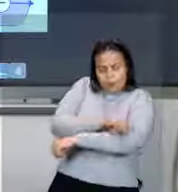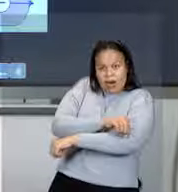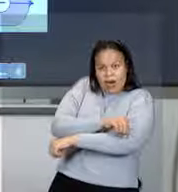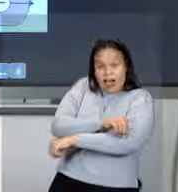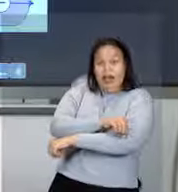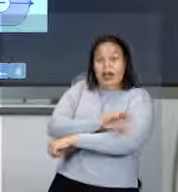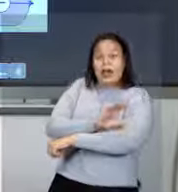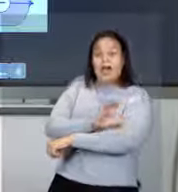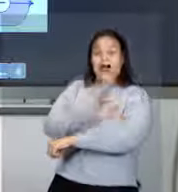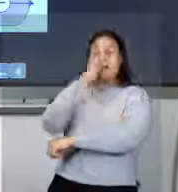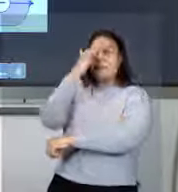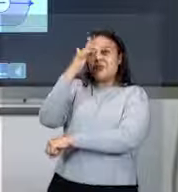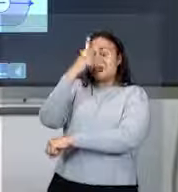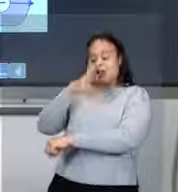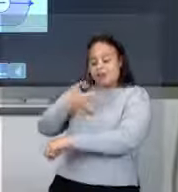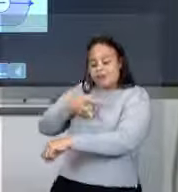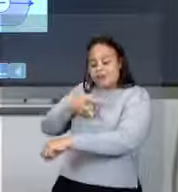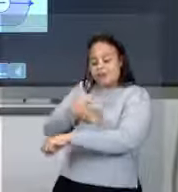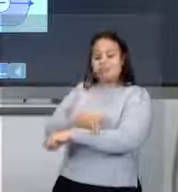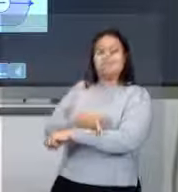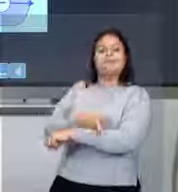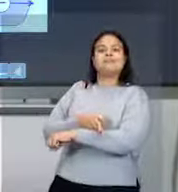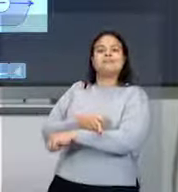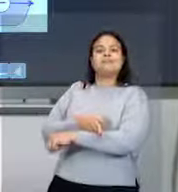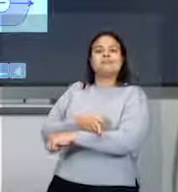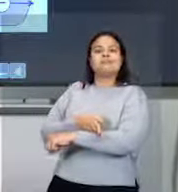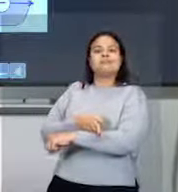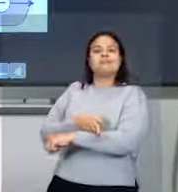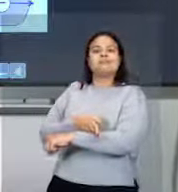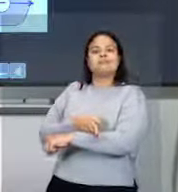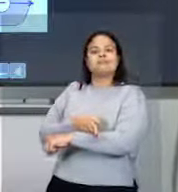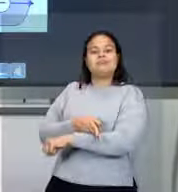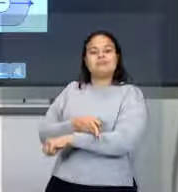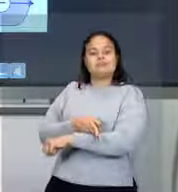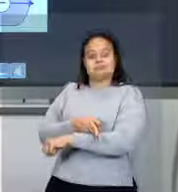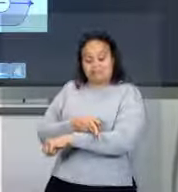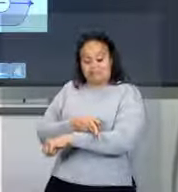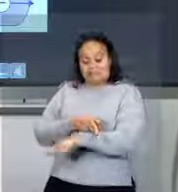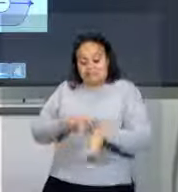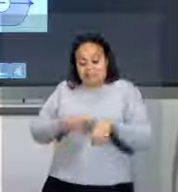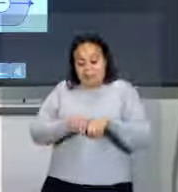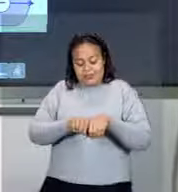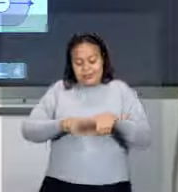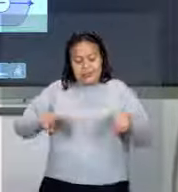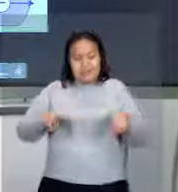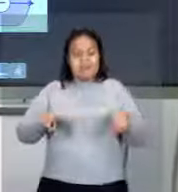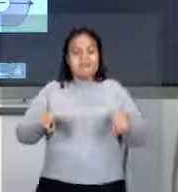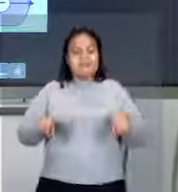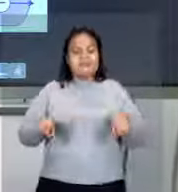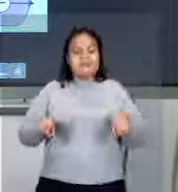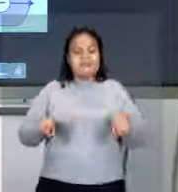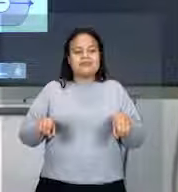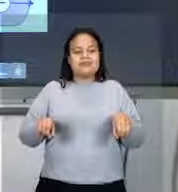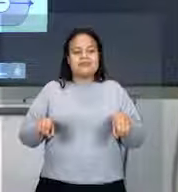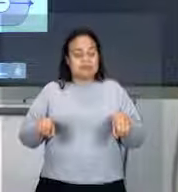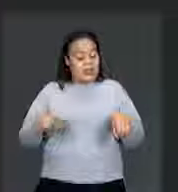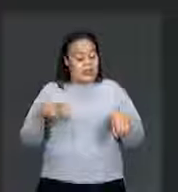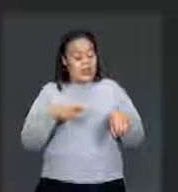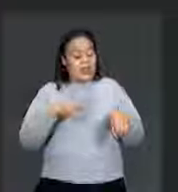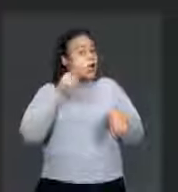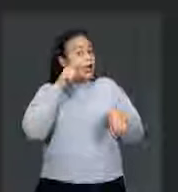corte na sua seção transversal. Seccionamos este fio. Essa parte em